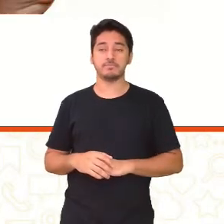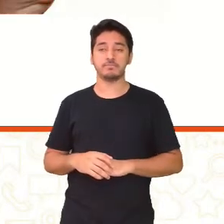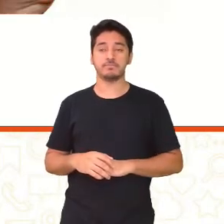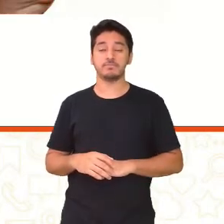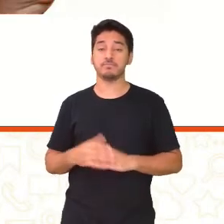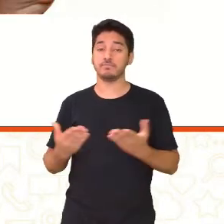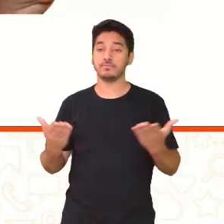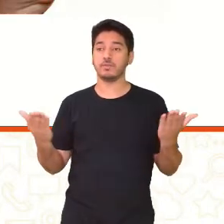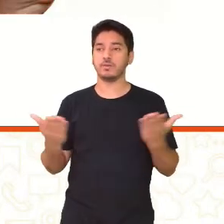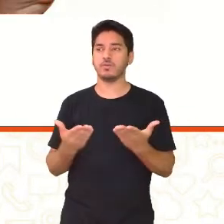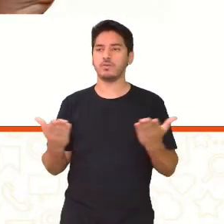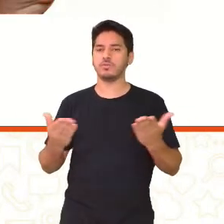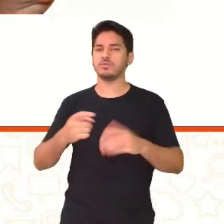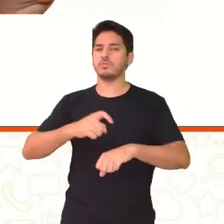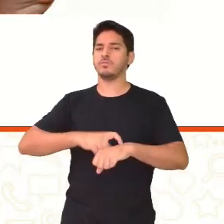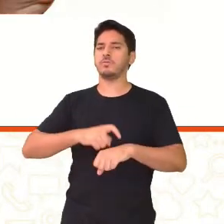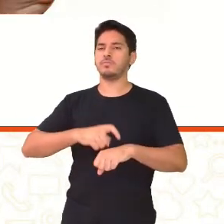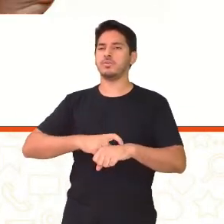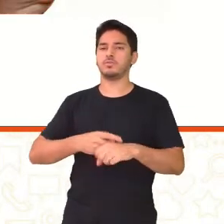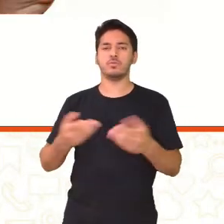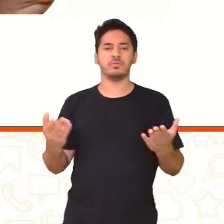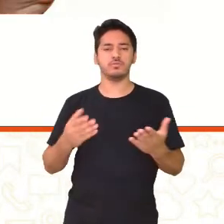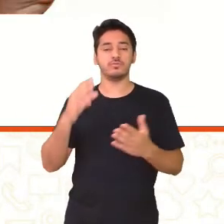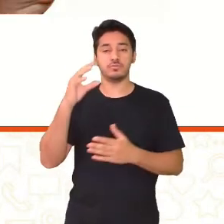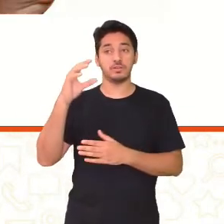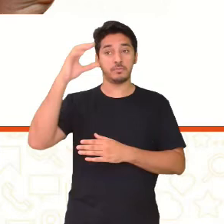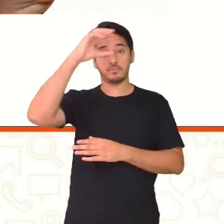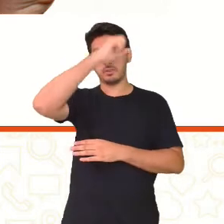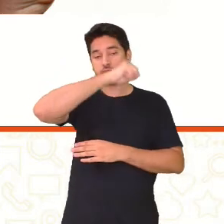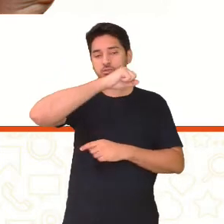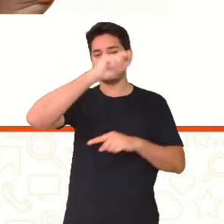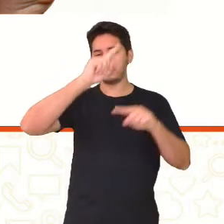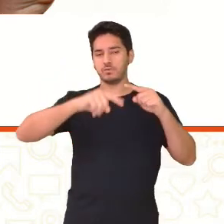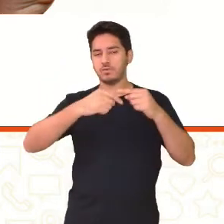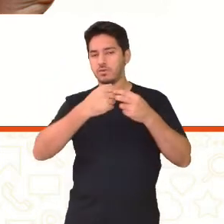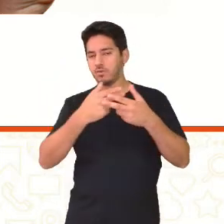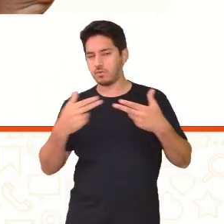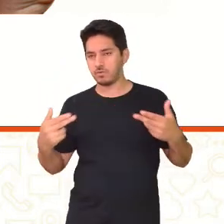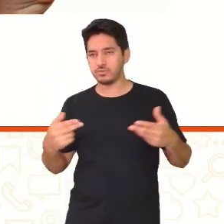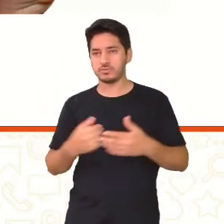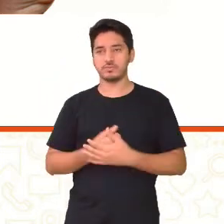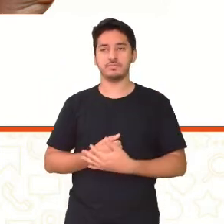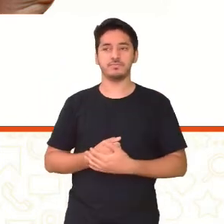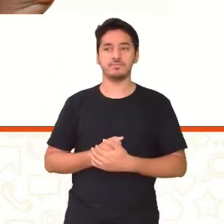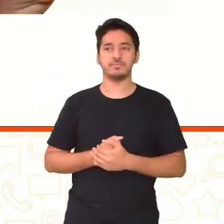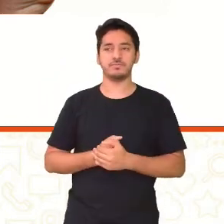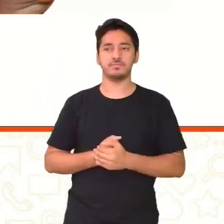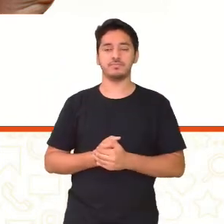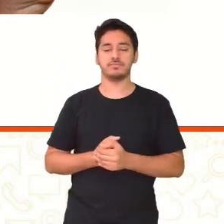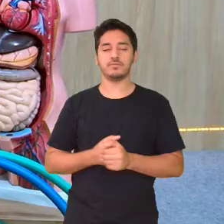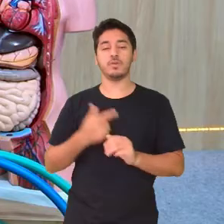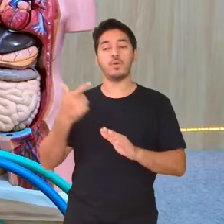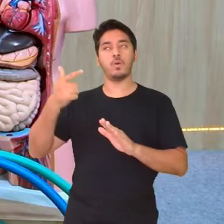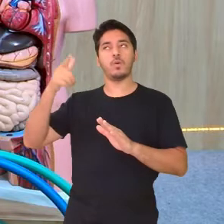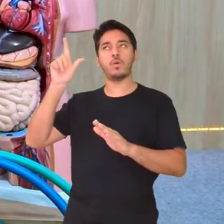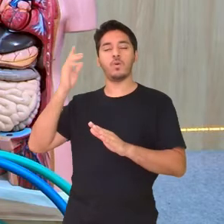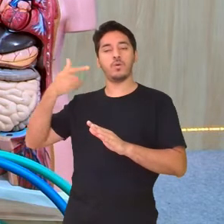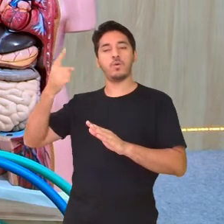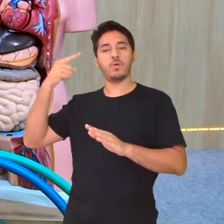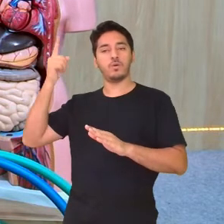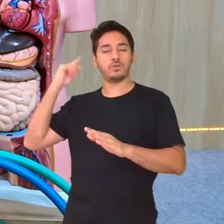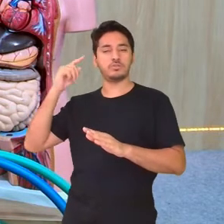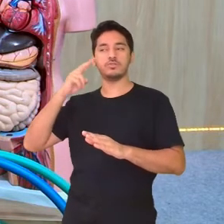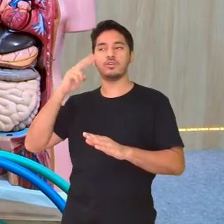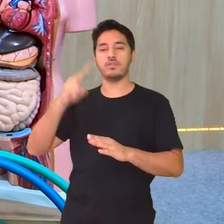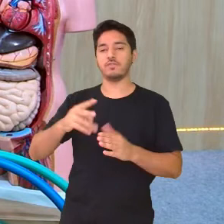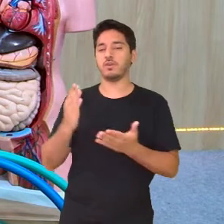Vamos lá agora, vamos hoje aprender mais uma cor, tá? Nos outros momentos a gente vimos